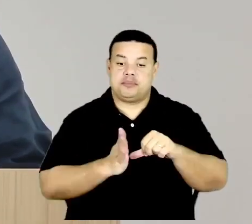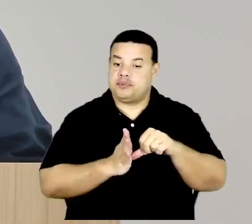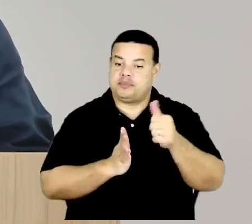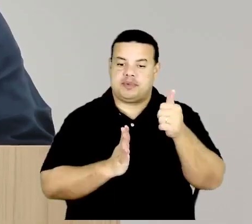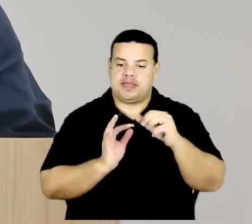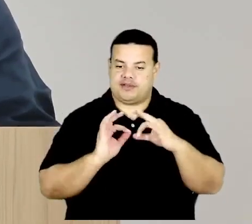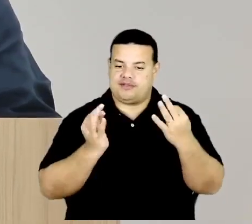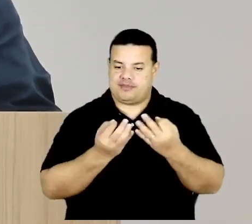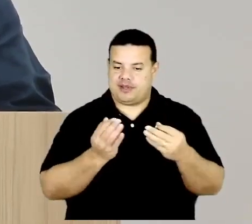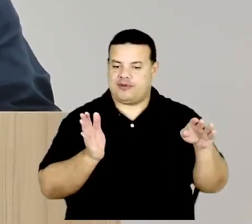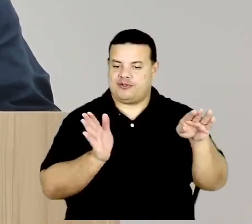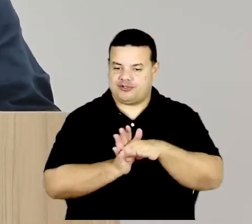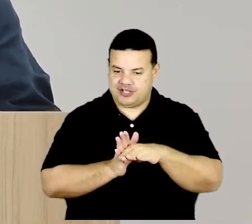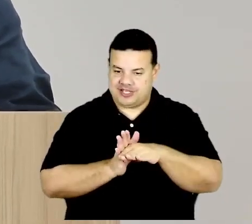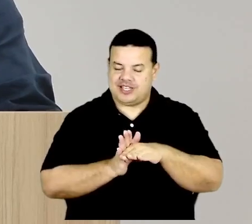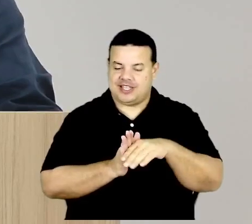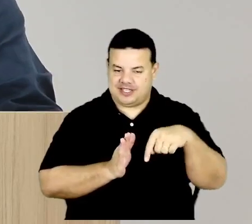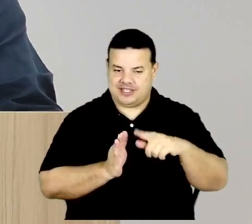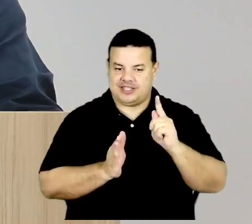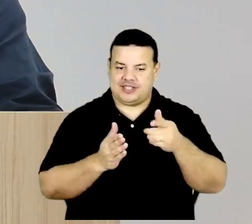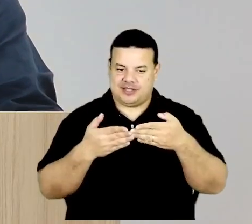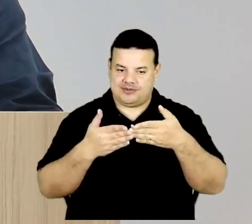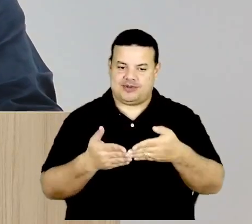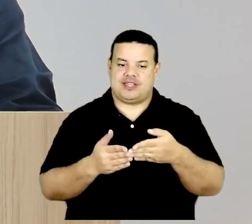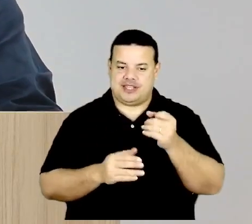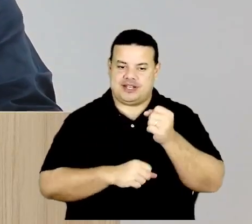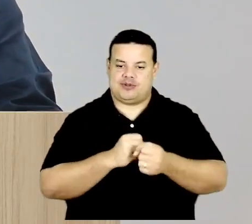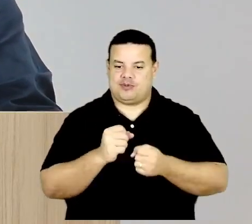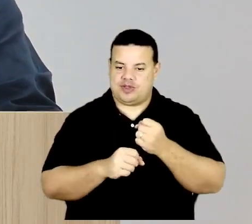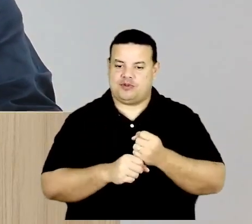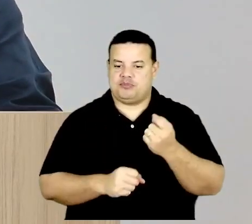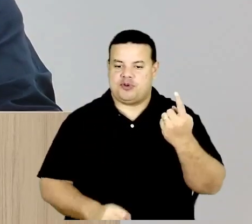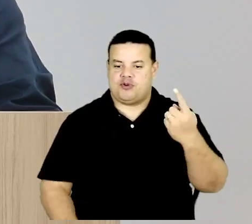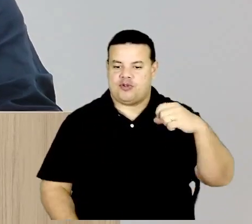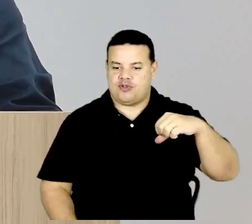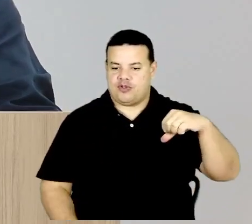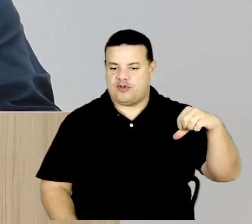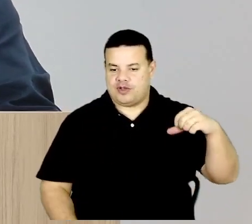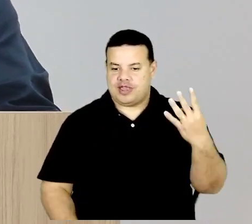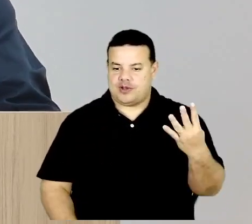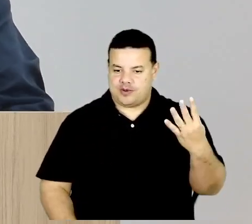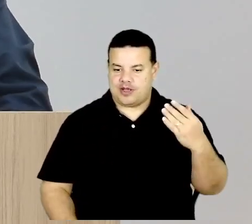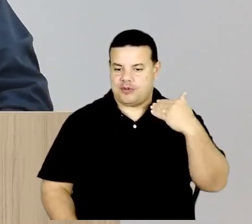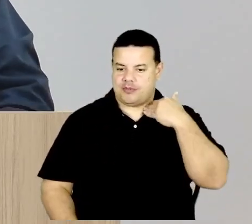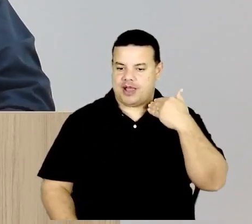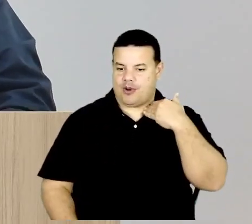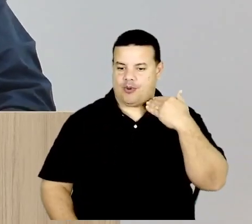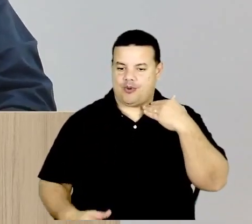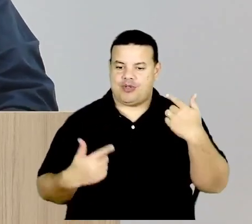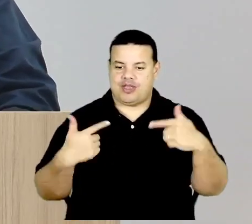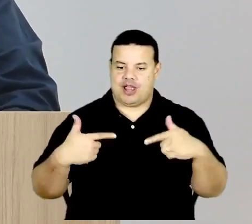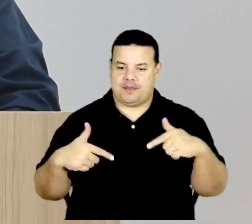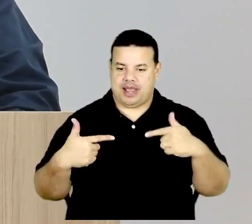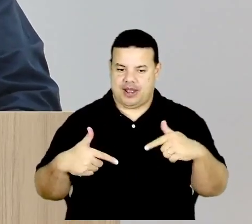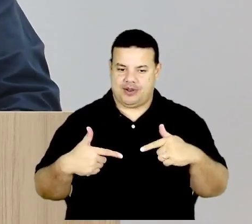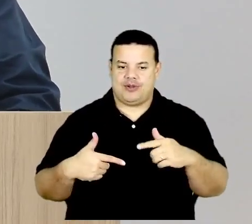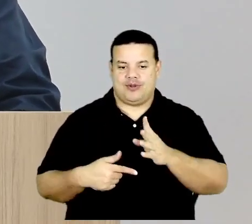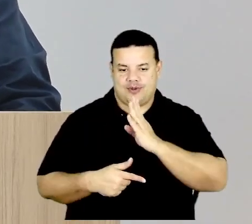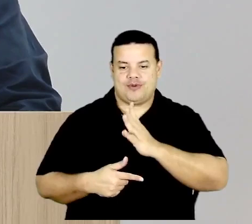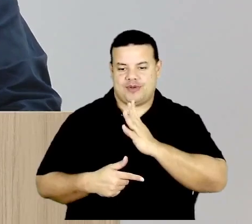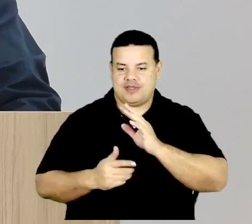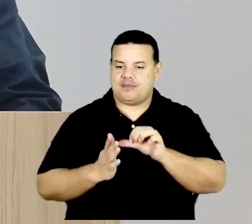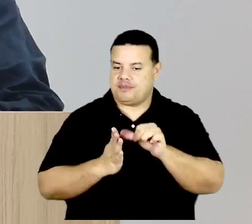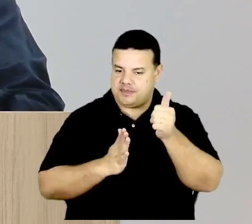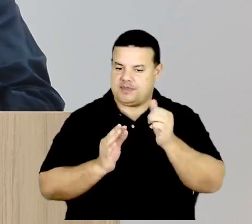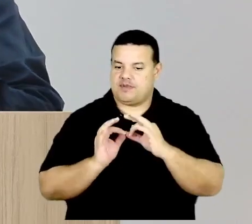em gua em 94 quando vim transferido no banco tive oportunidade de de conhecer vocês nas primeiras primeiros